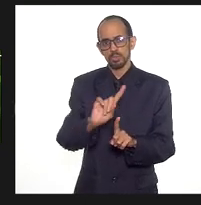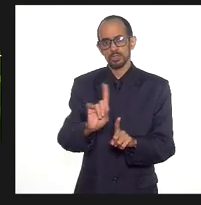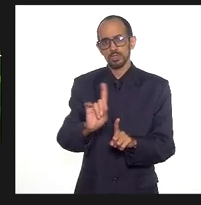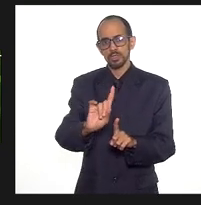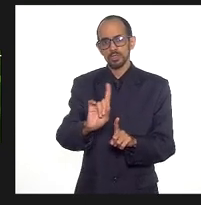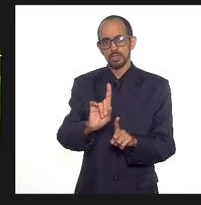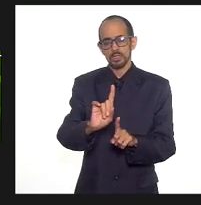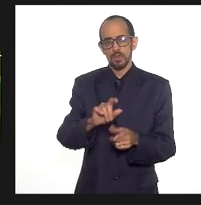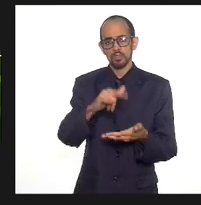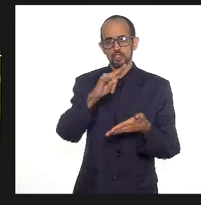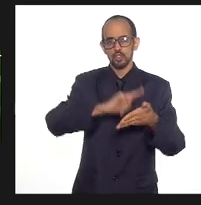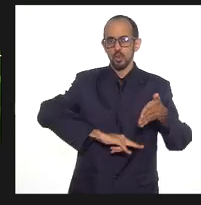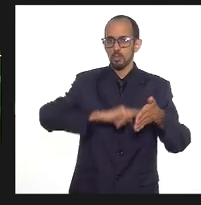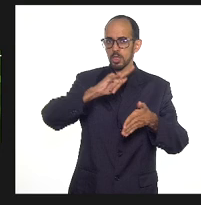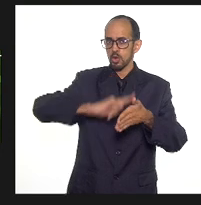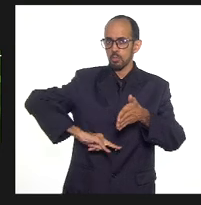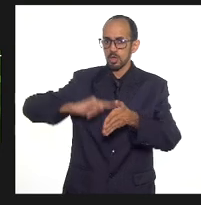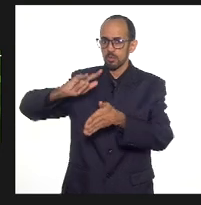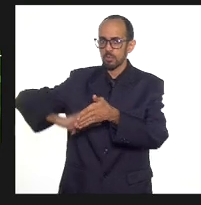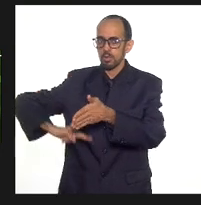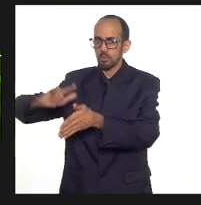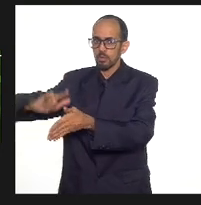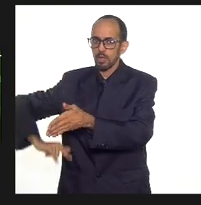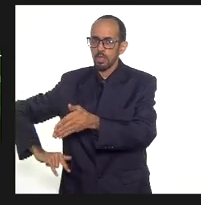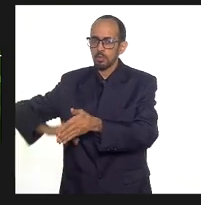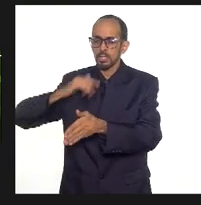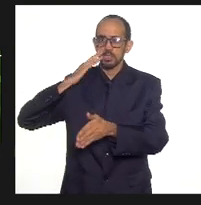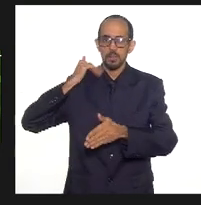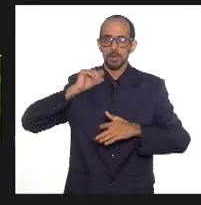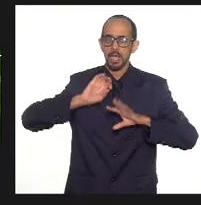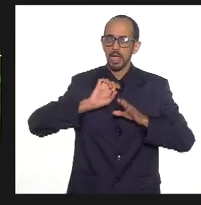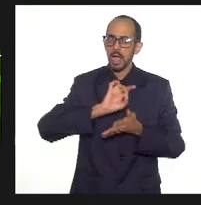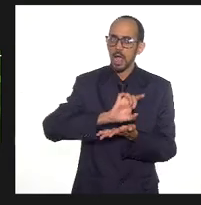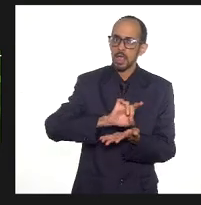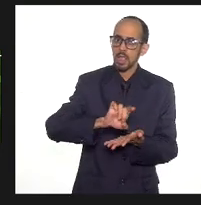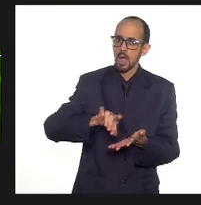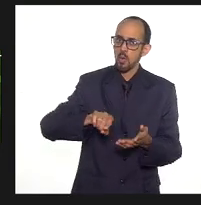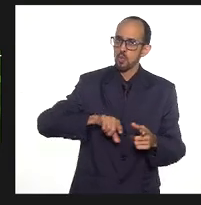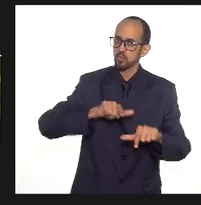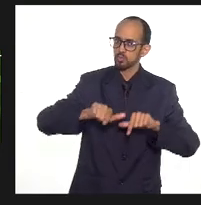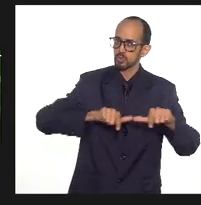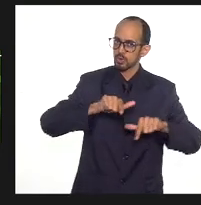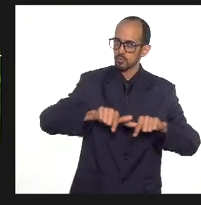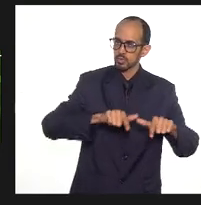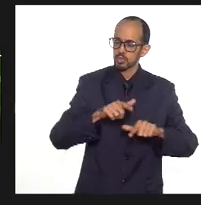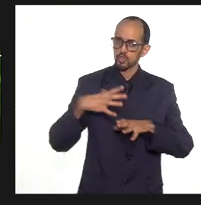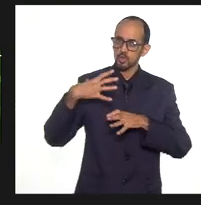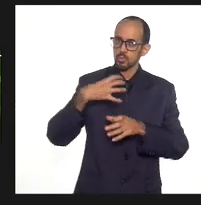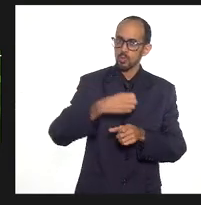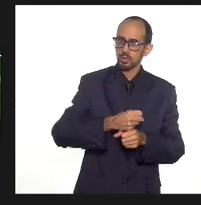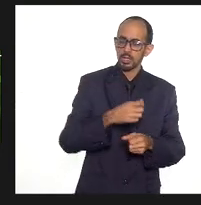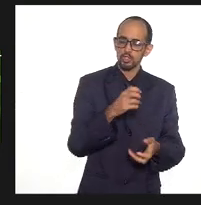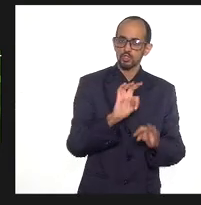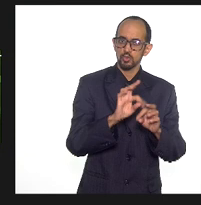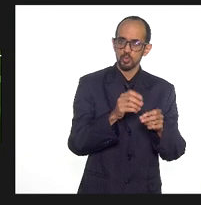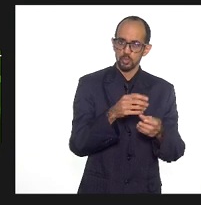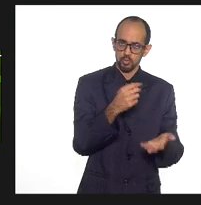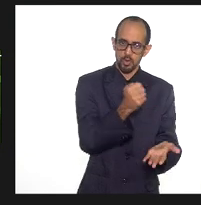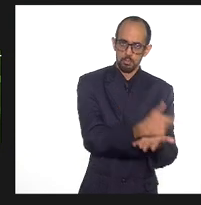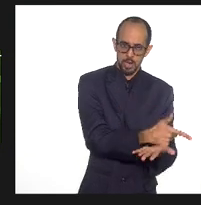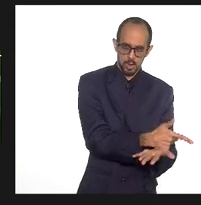bem a bem, item a item, serviço a serviço, o montante do valor indevidamente pago.